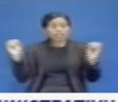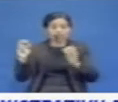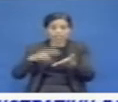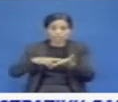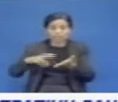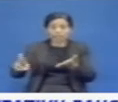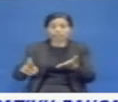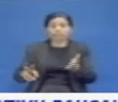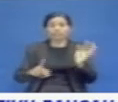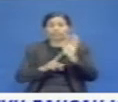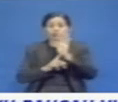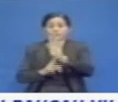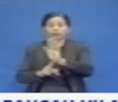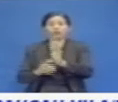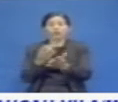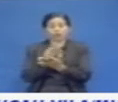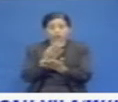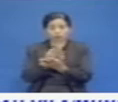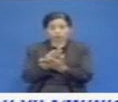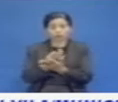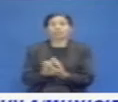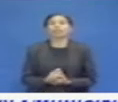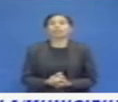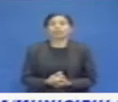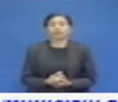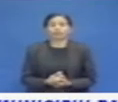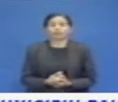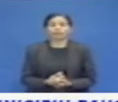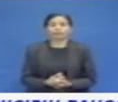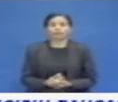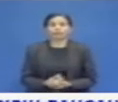durante a transferência e implementação do orçamento do décimo para o orçamento normal.